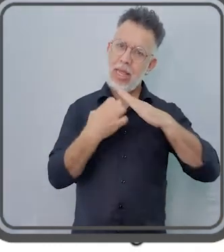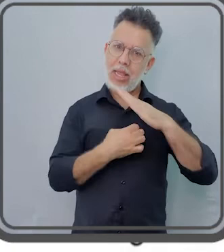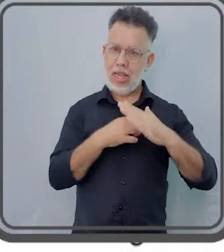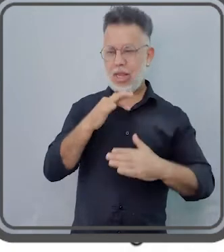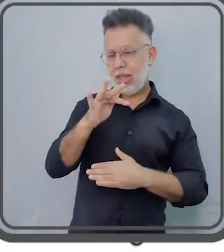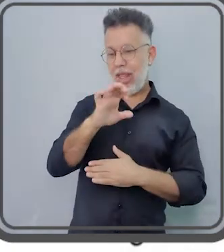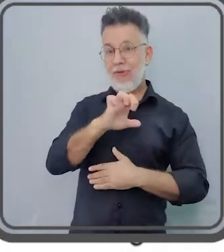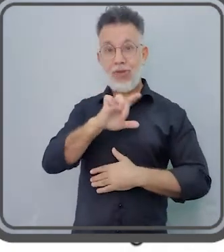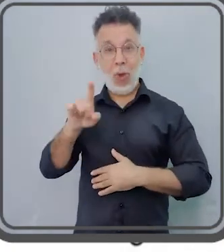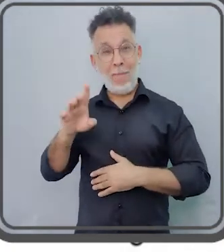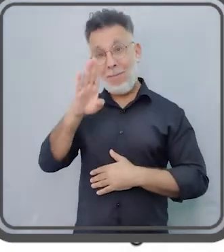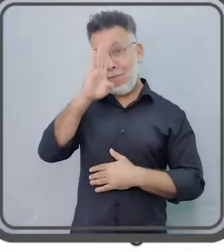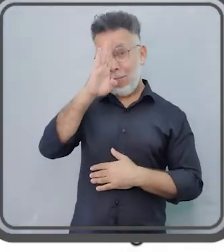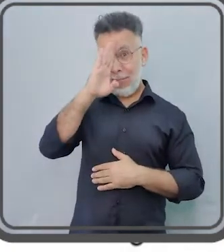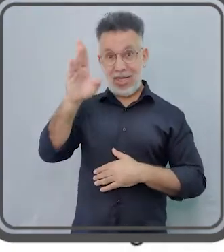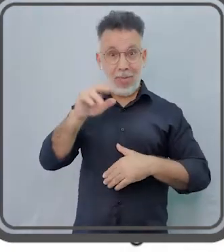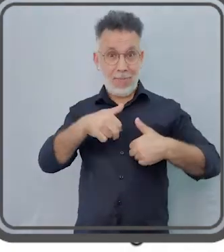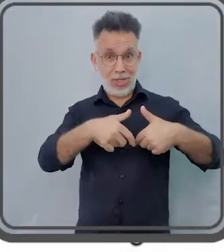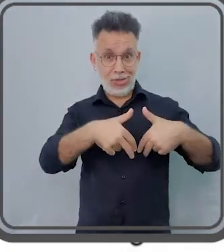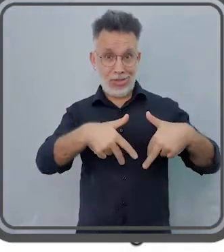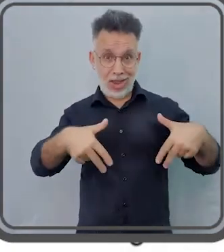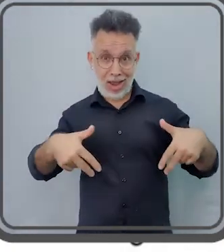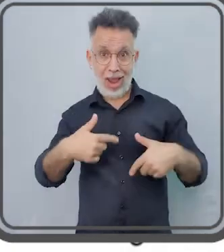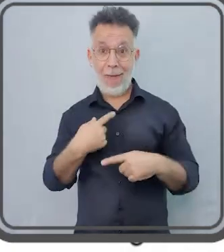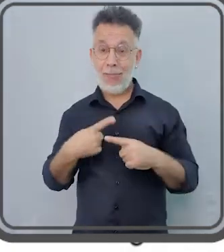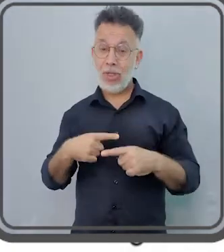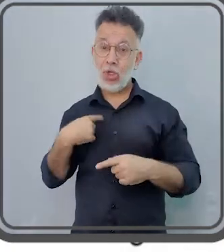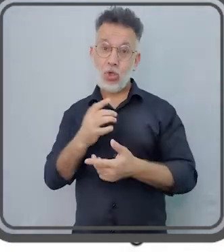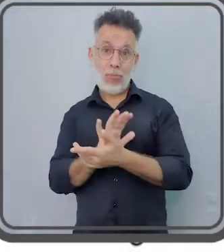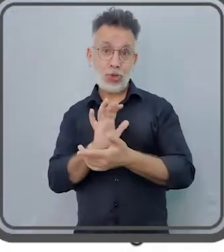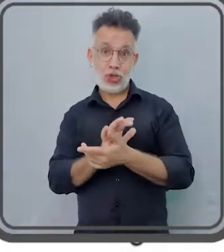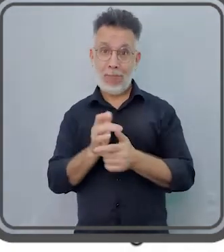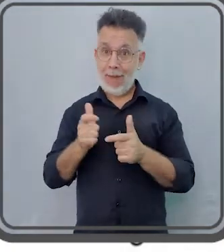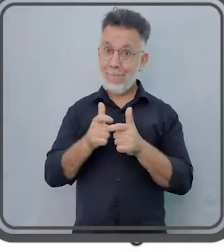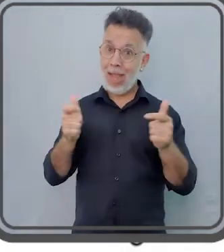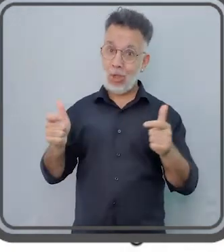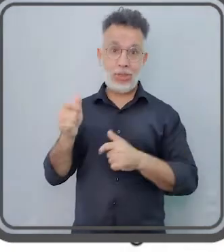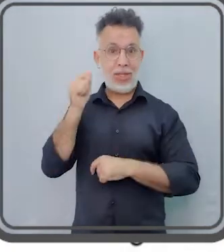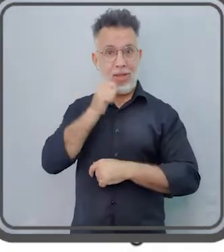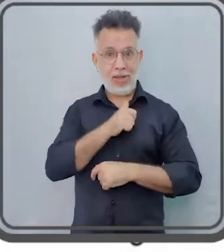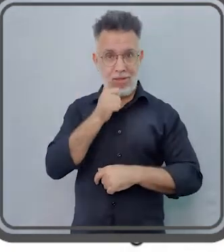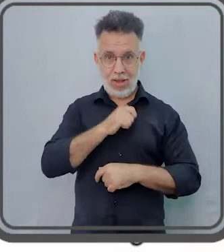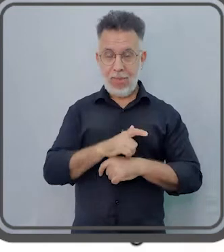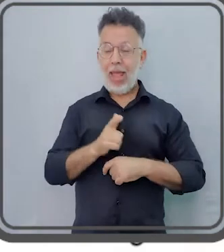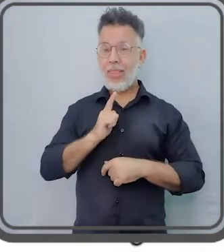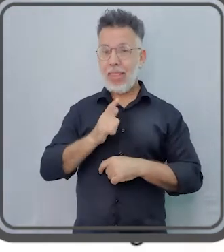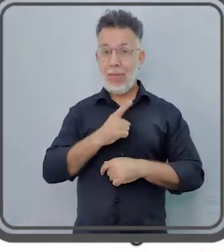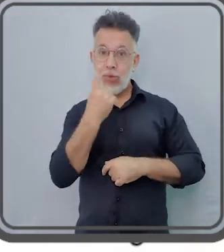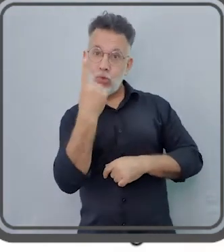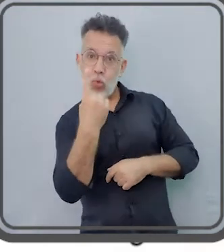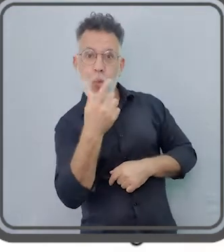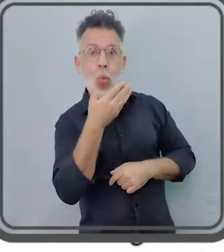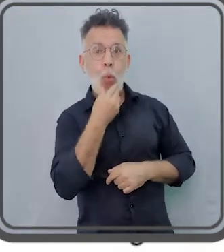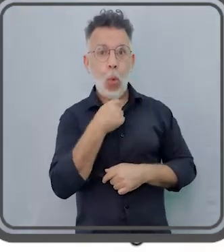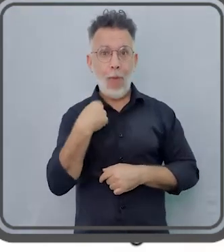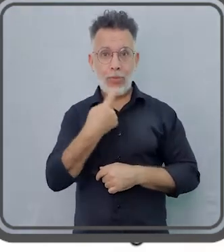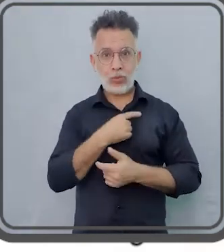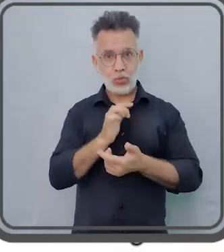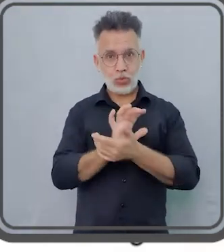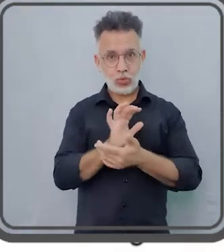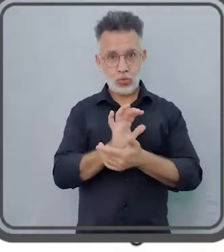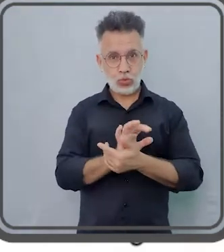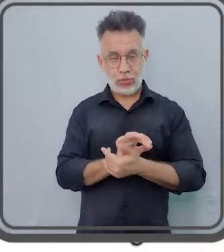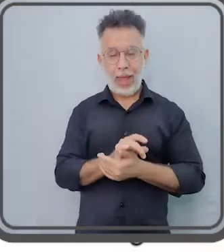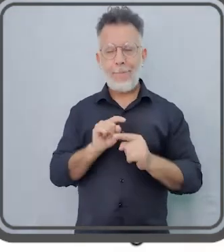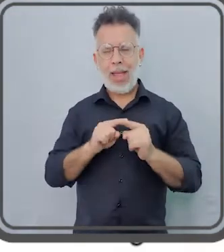nós somos um time majoritariamente feminino, nós temos um homem no nosso time, mas a gente quer estabelecer cada